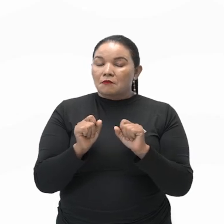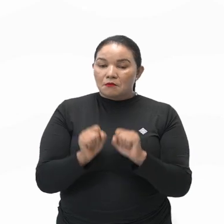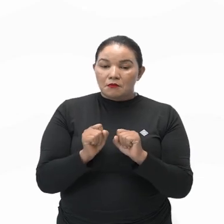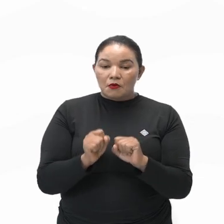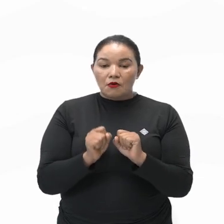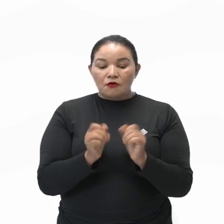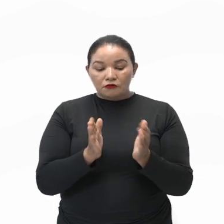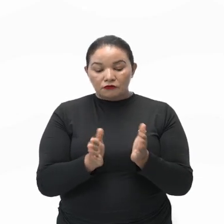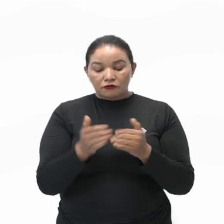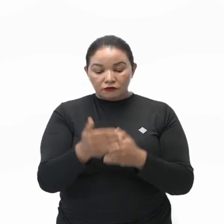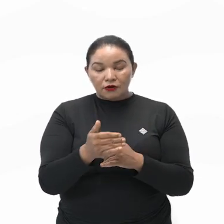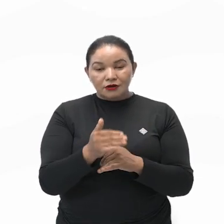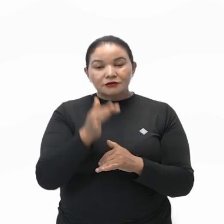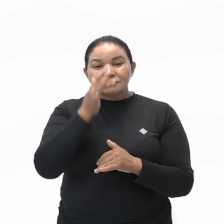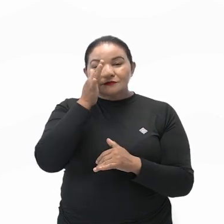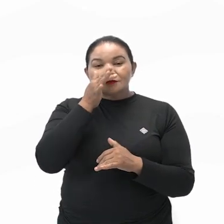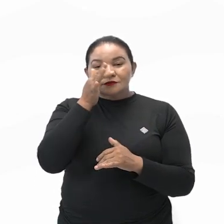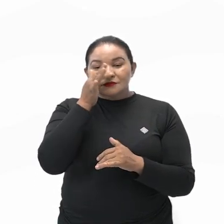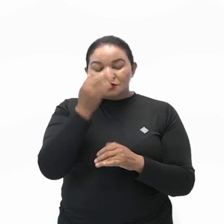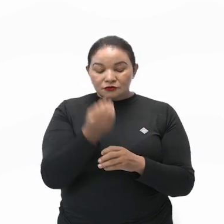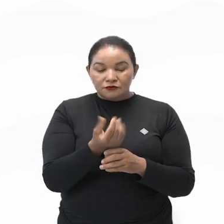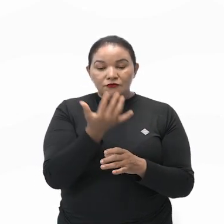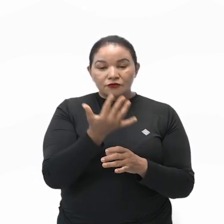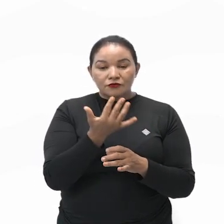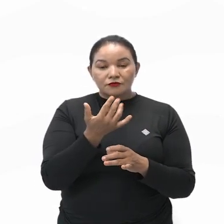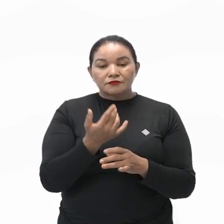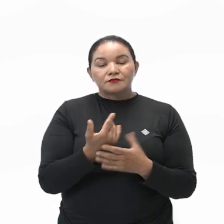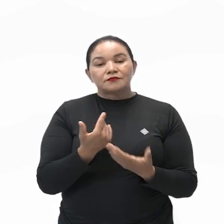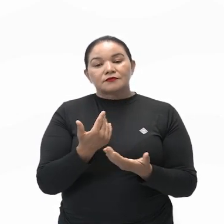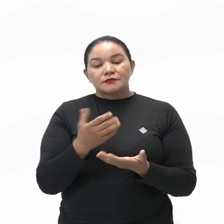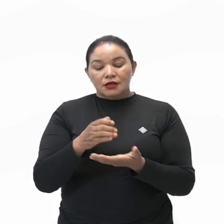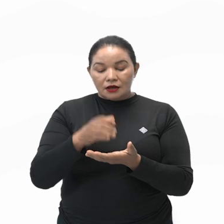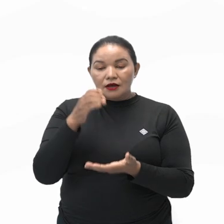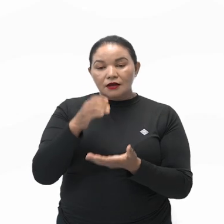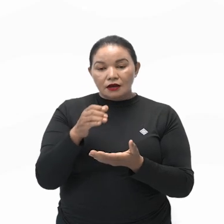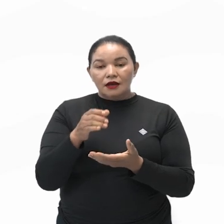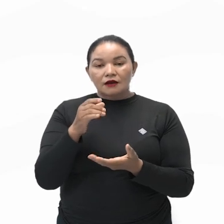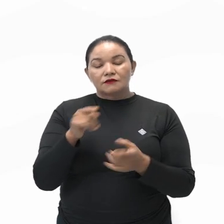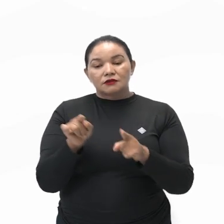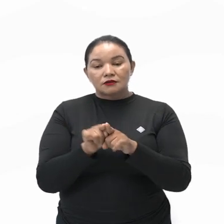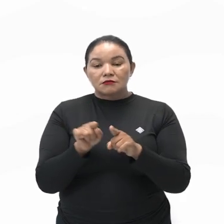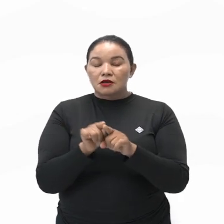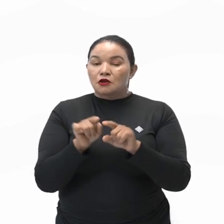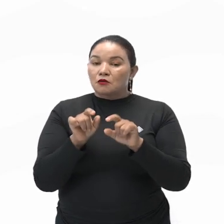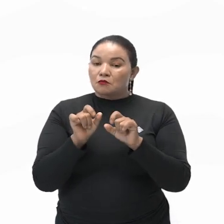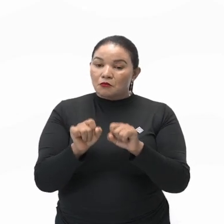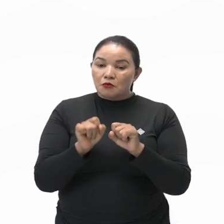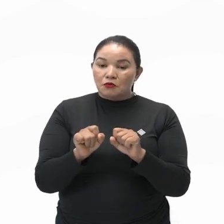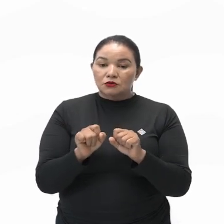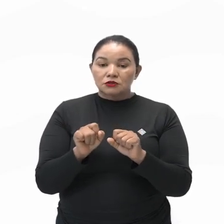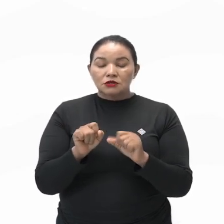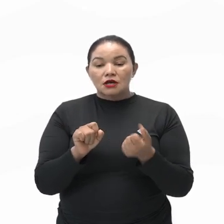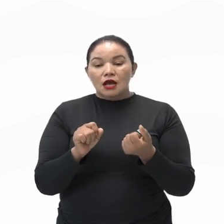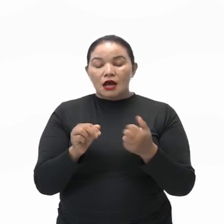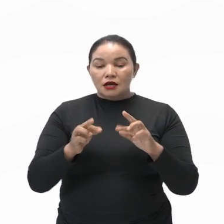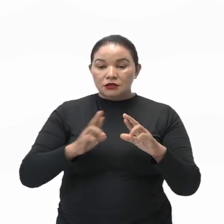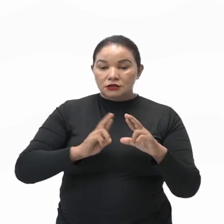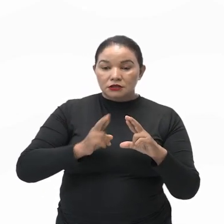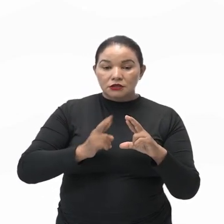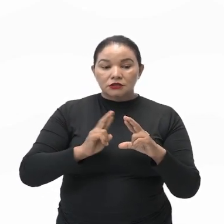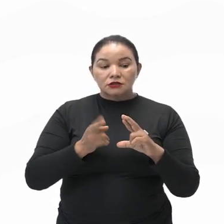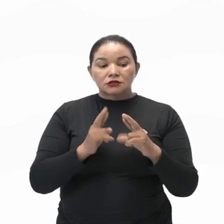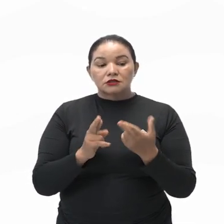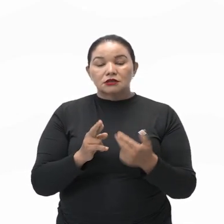flor, como uma garrafa, né? Podem ser também tratados de uma forma que virem uma eco bag